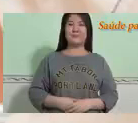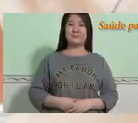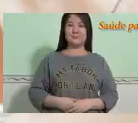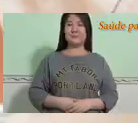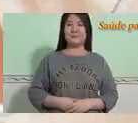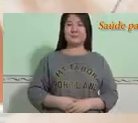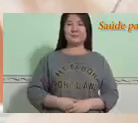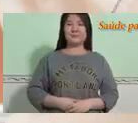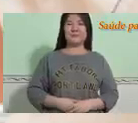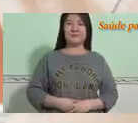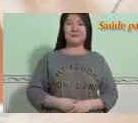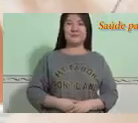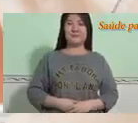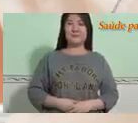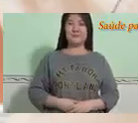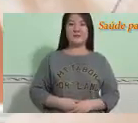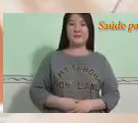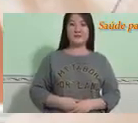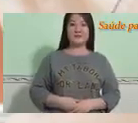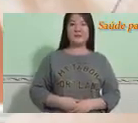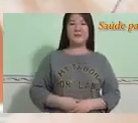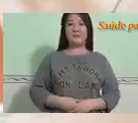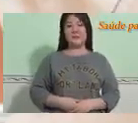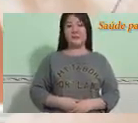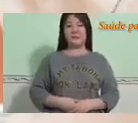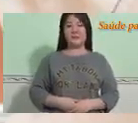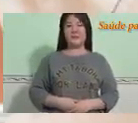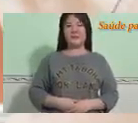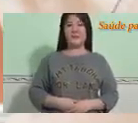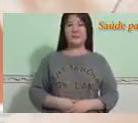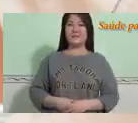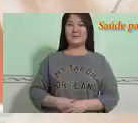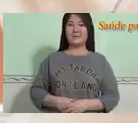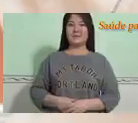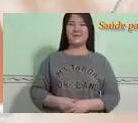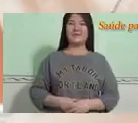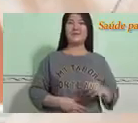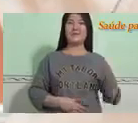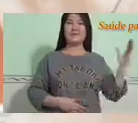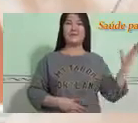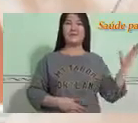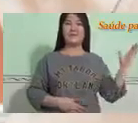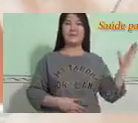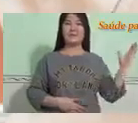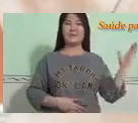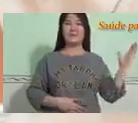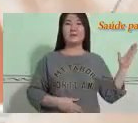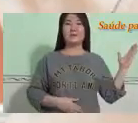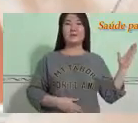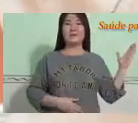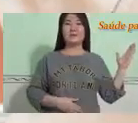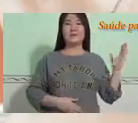Apesar de ser considerado um procedimento com poucos riscos, a fotodepilação é contraindicada em alguns casos